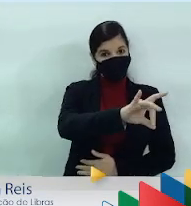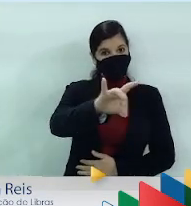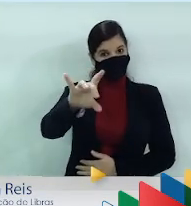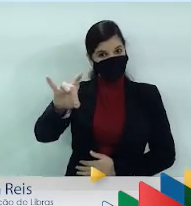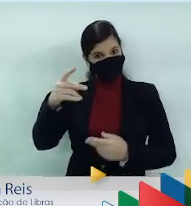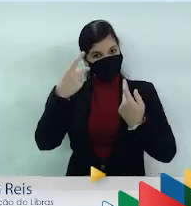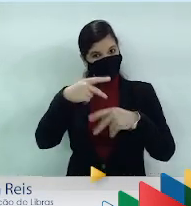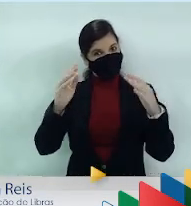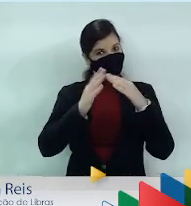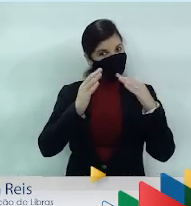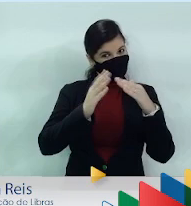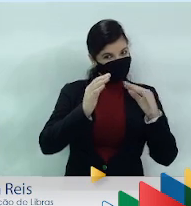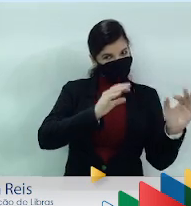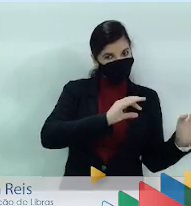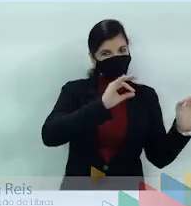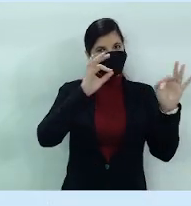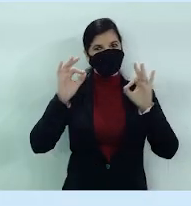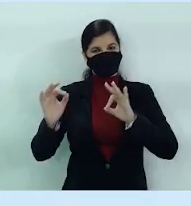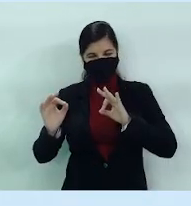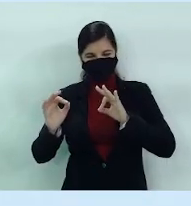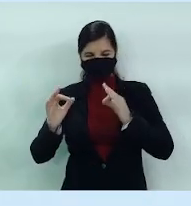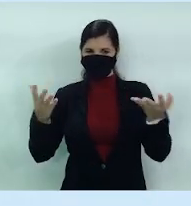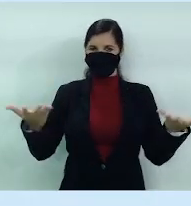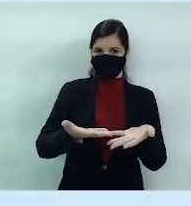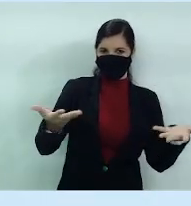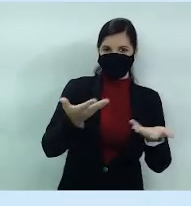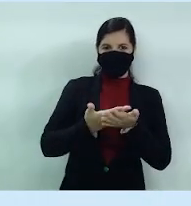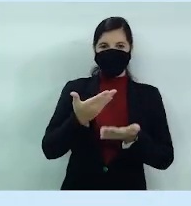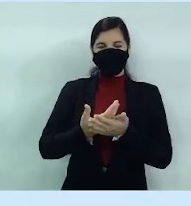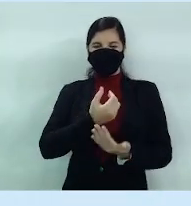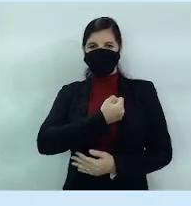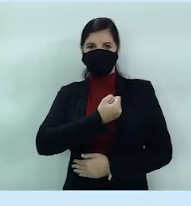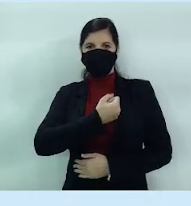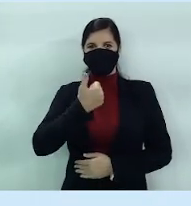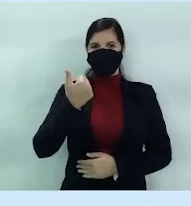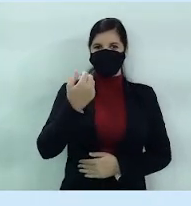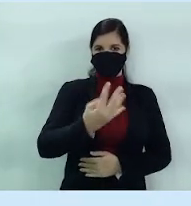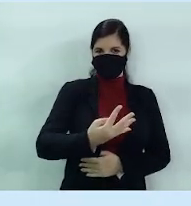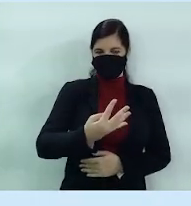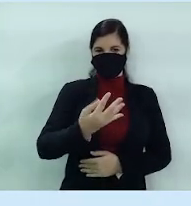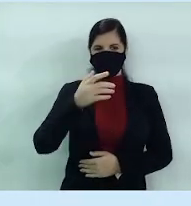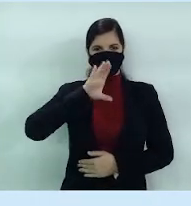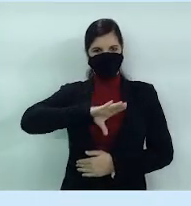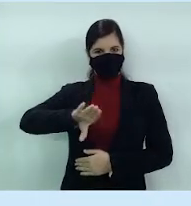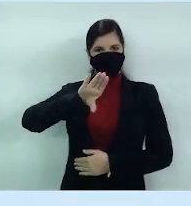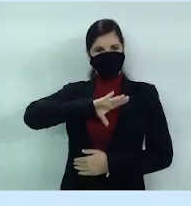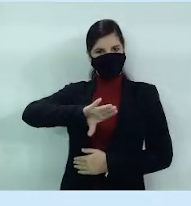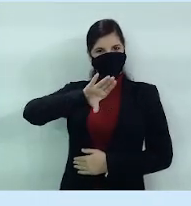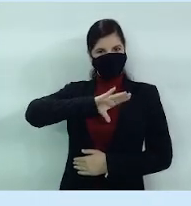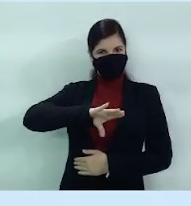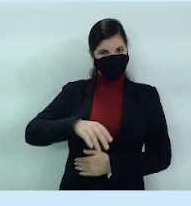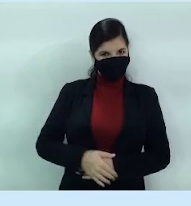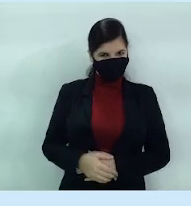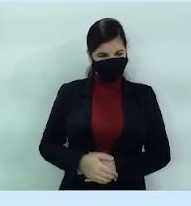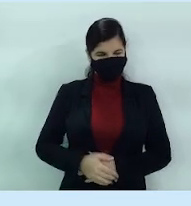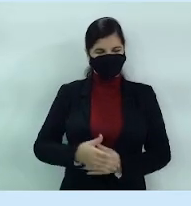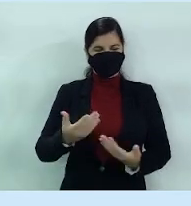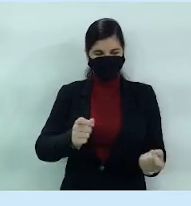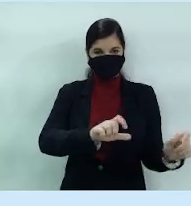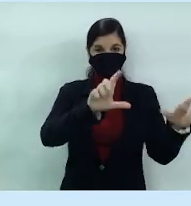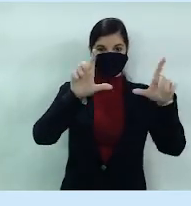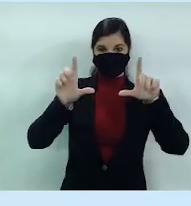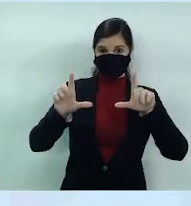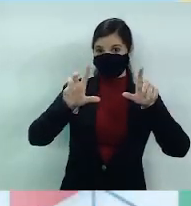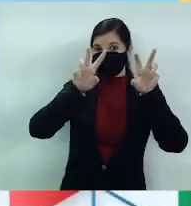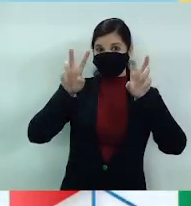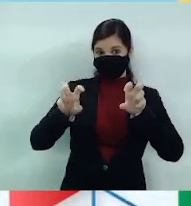em casa a essa aula de hoje. Hoje vamos ter a aula de número 14 de língua portuguesa. Vamos ver na tela o